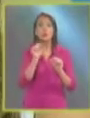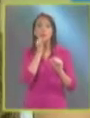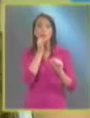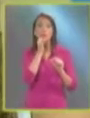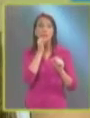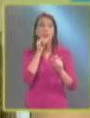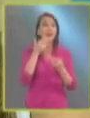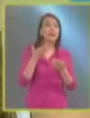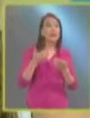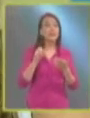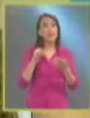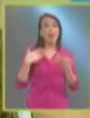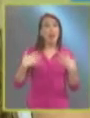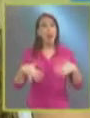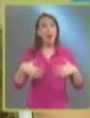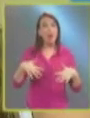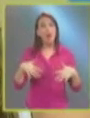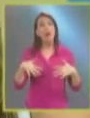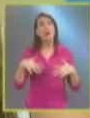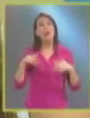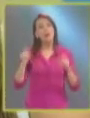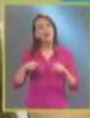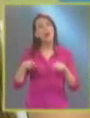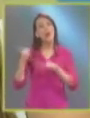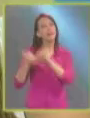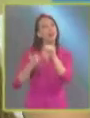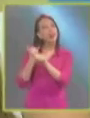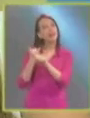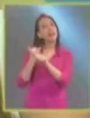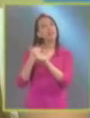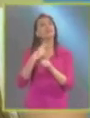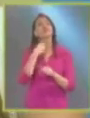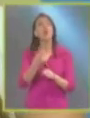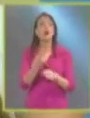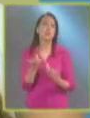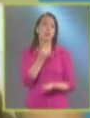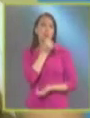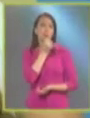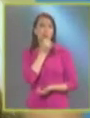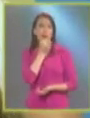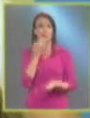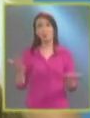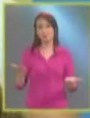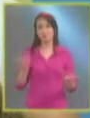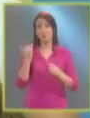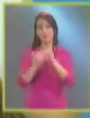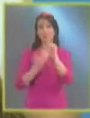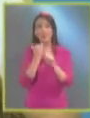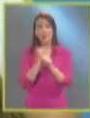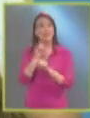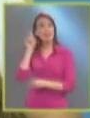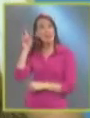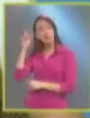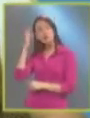né, a gente lê através da internet e tal. Eu, por exemplo, como a internet, o meu sonho